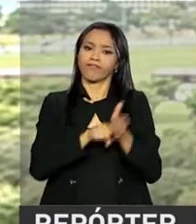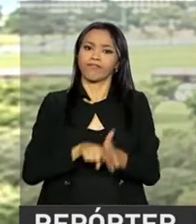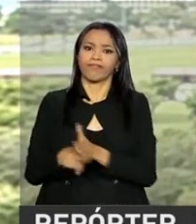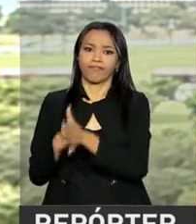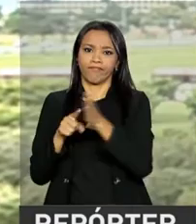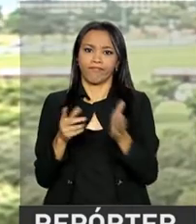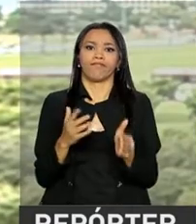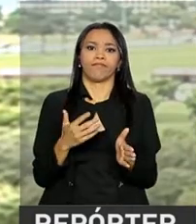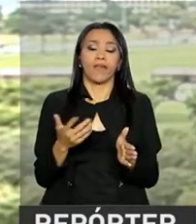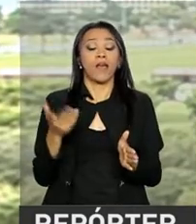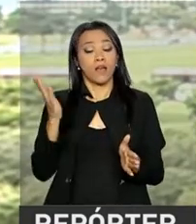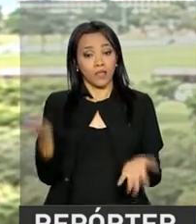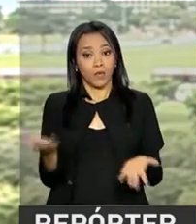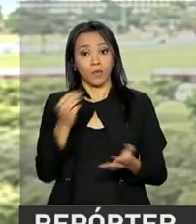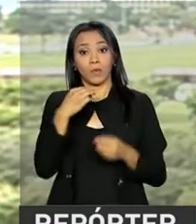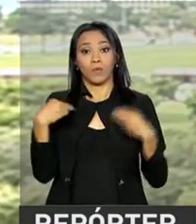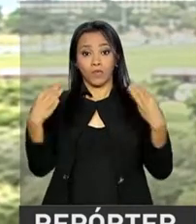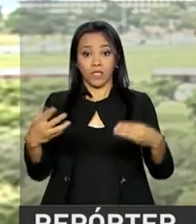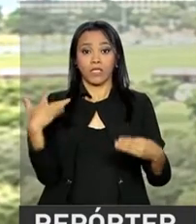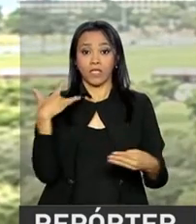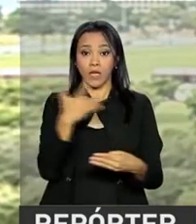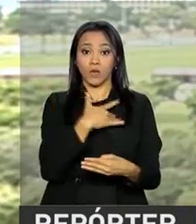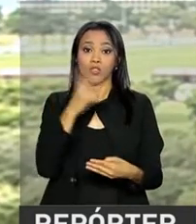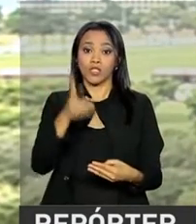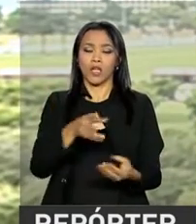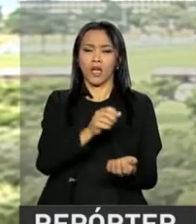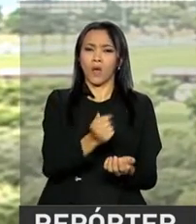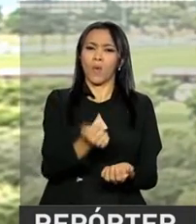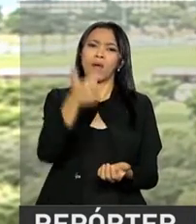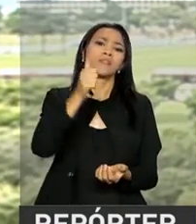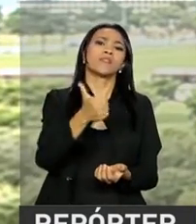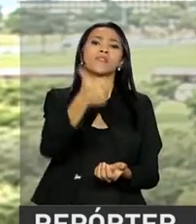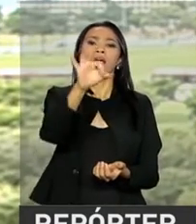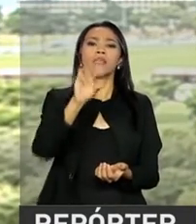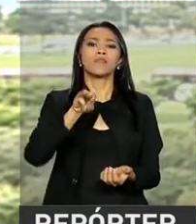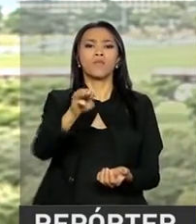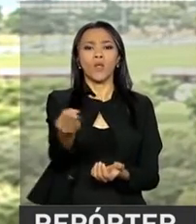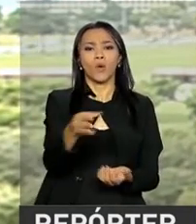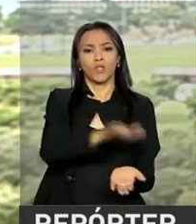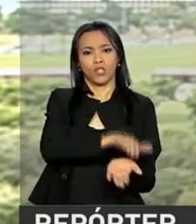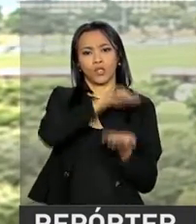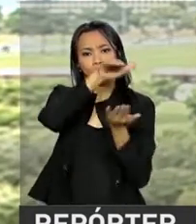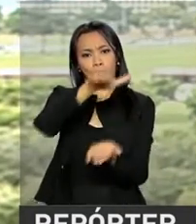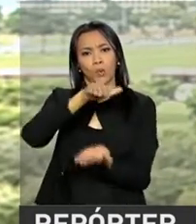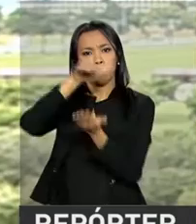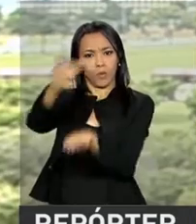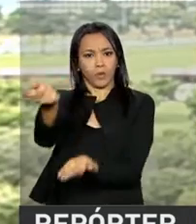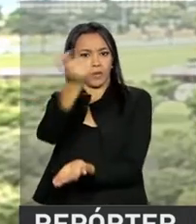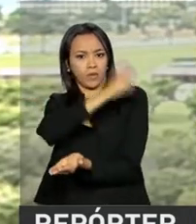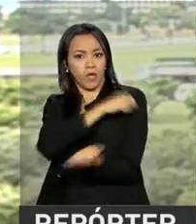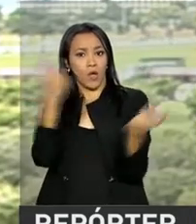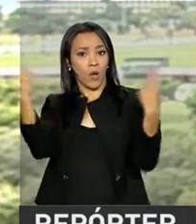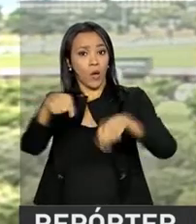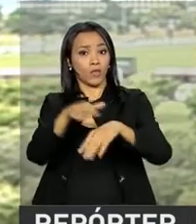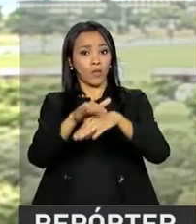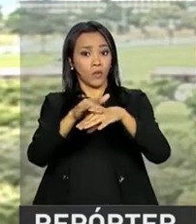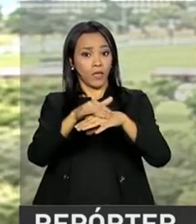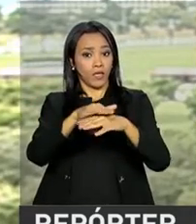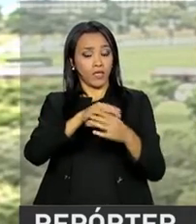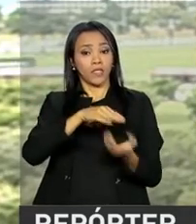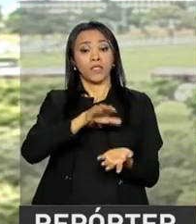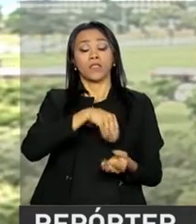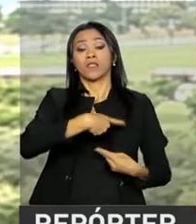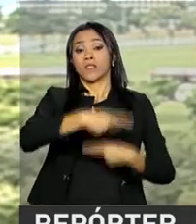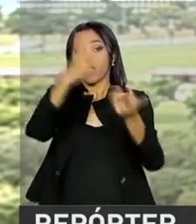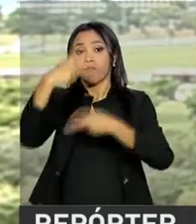o ministério da saúde já enviou quase 10 milhões de doses extras de vacina contra a doença aos estados com os